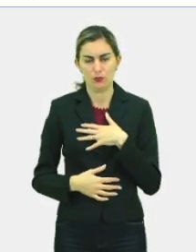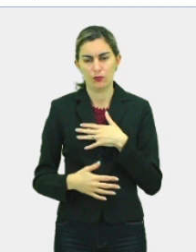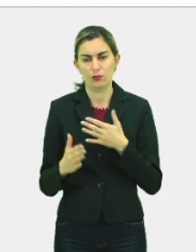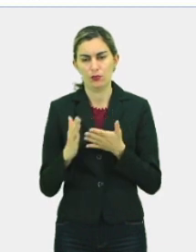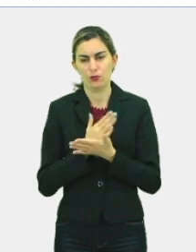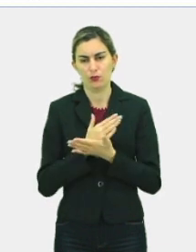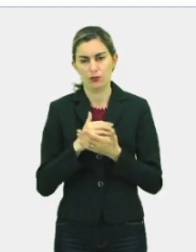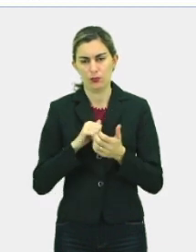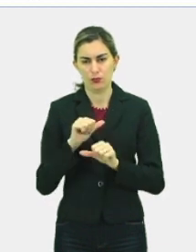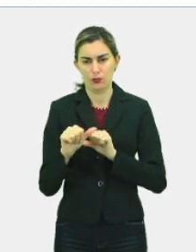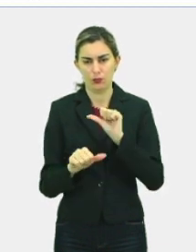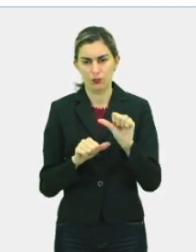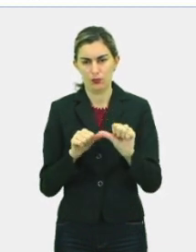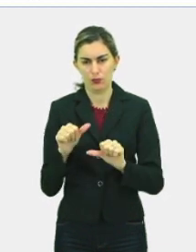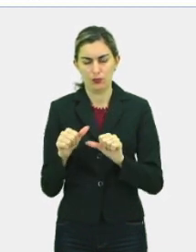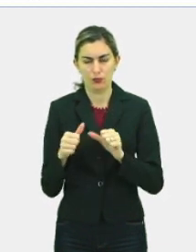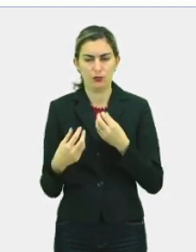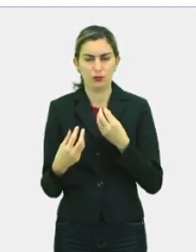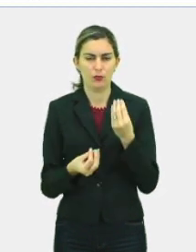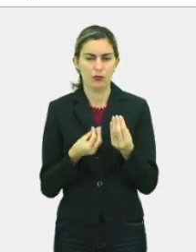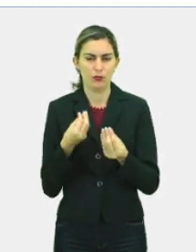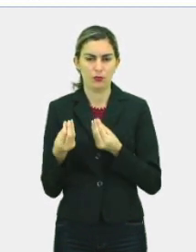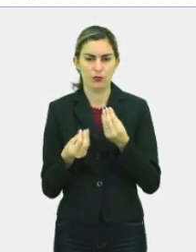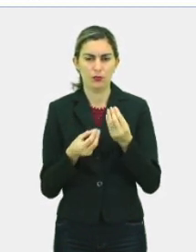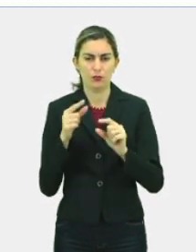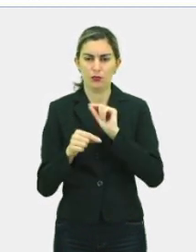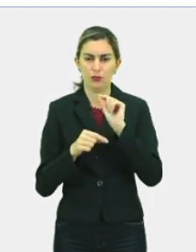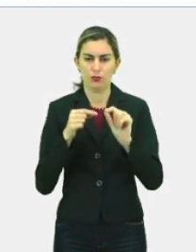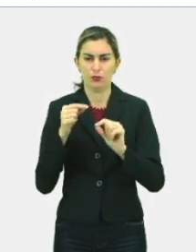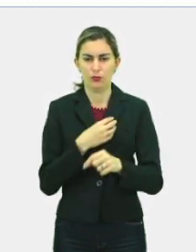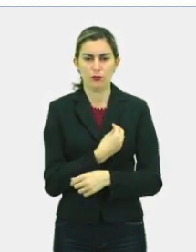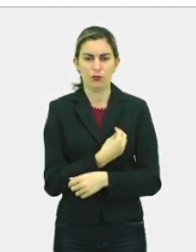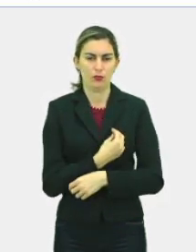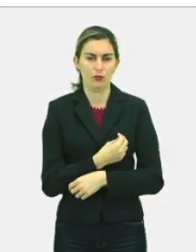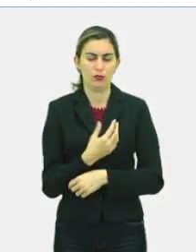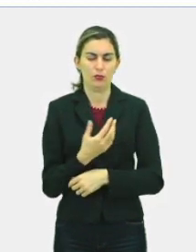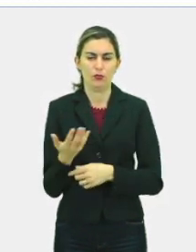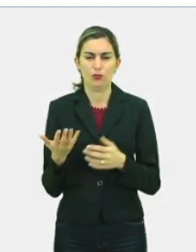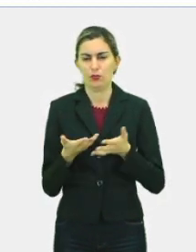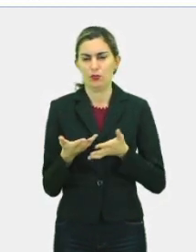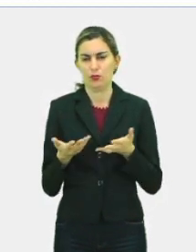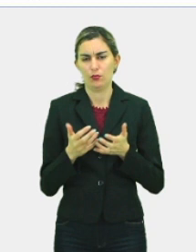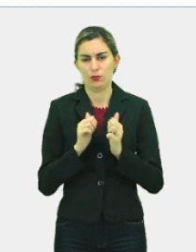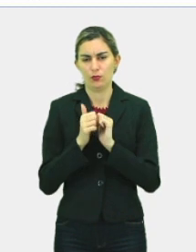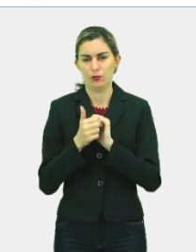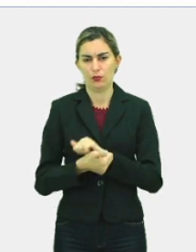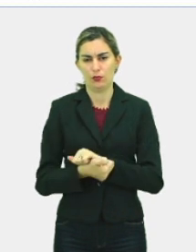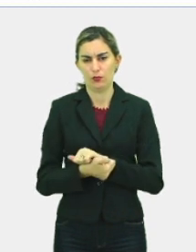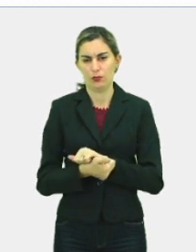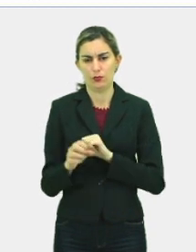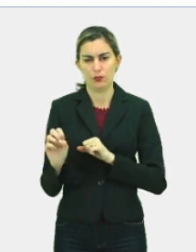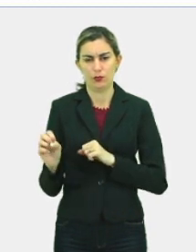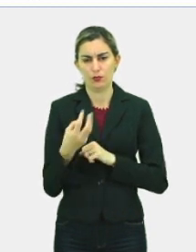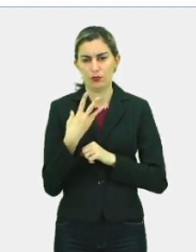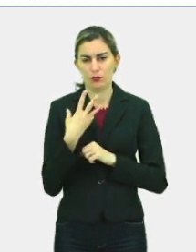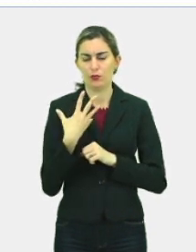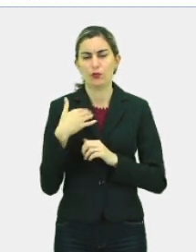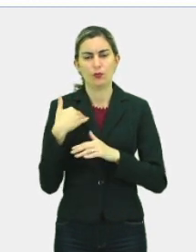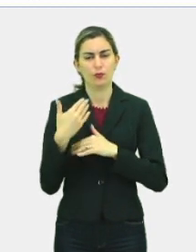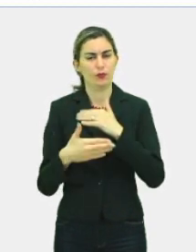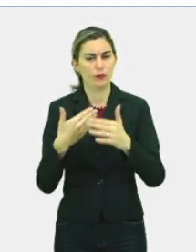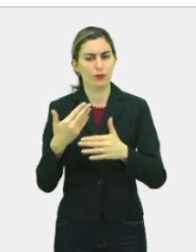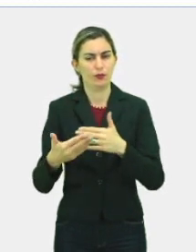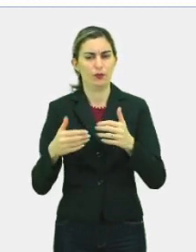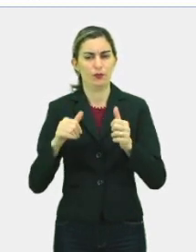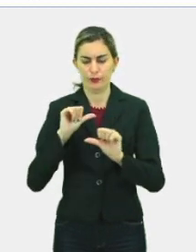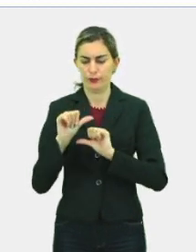por algumas transformações com o tempo. O que a gente vivencia hoje seria o esporte moderno, que resultou de um